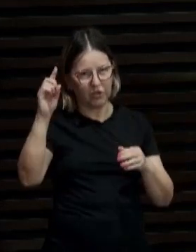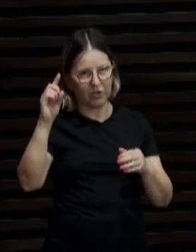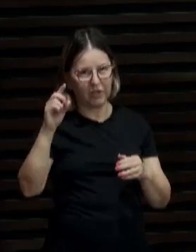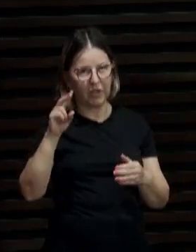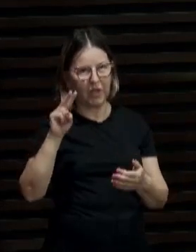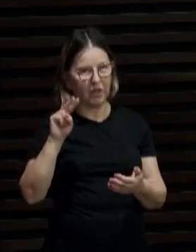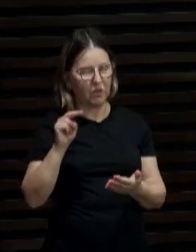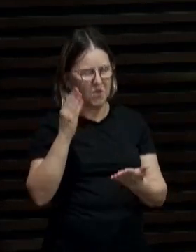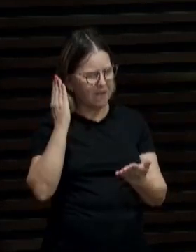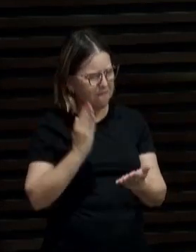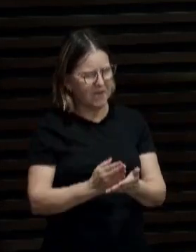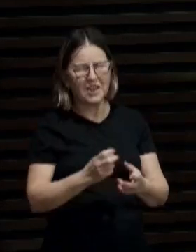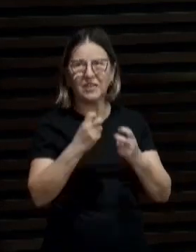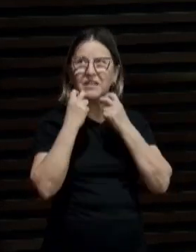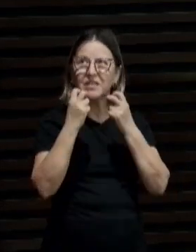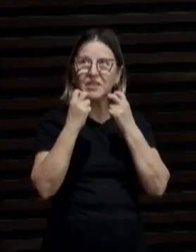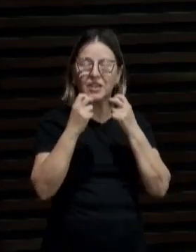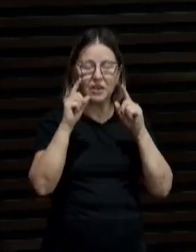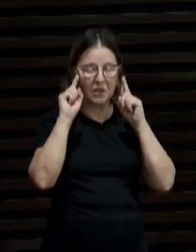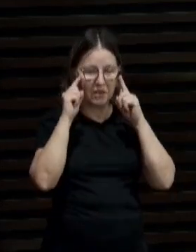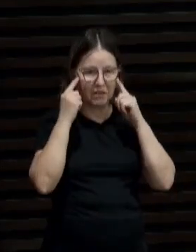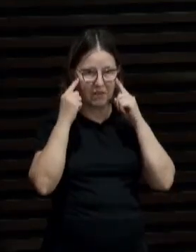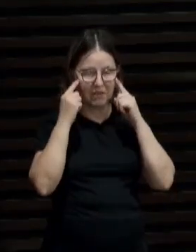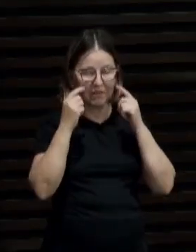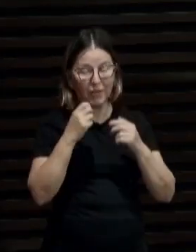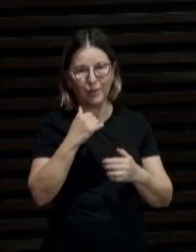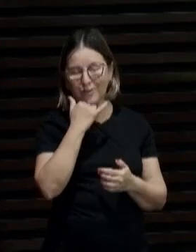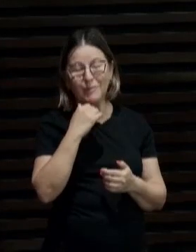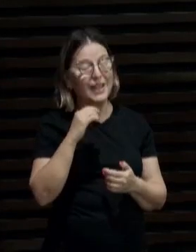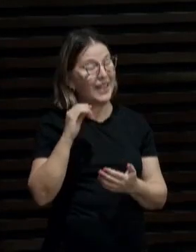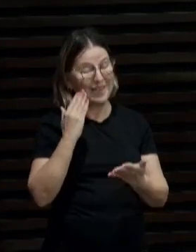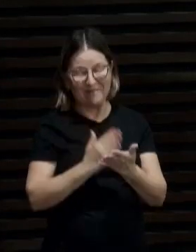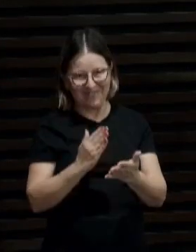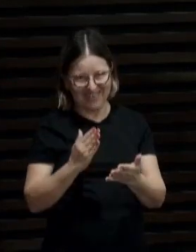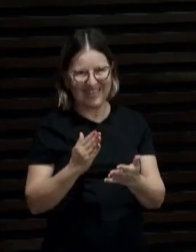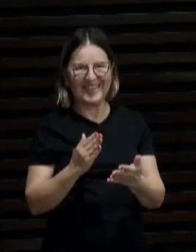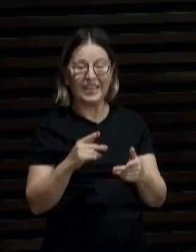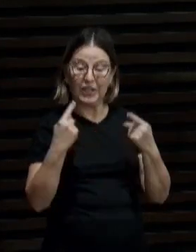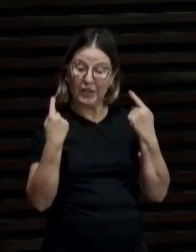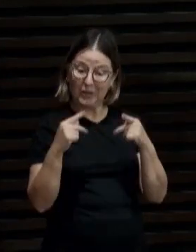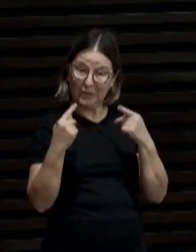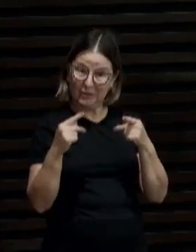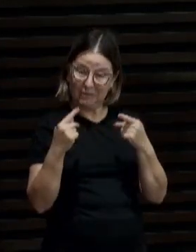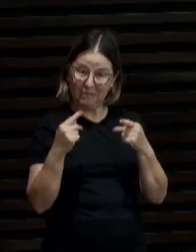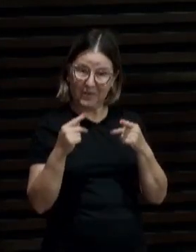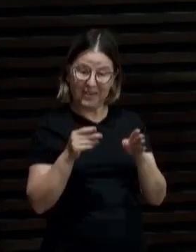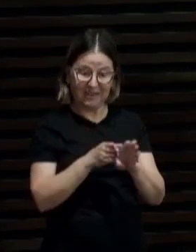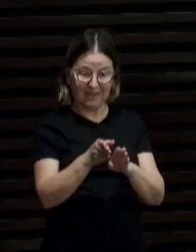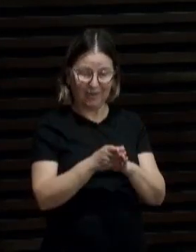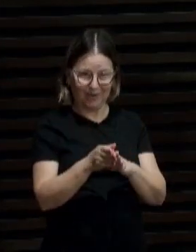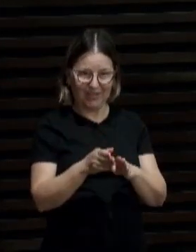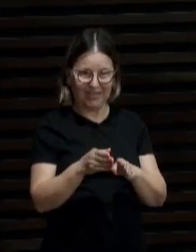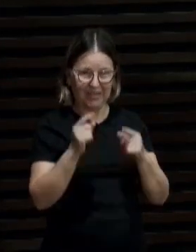com lágrimas a cada um. No final da sua 3ª viagem missionária,